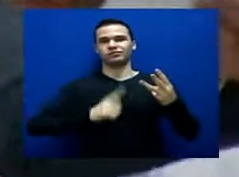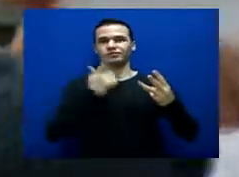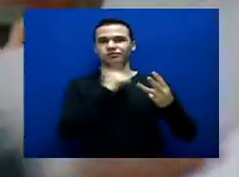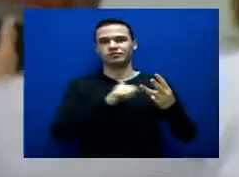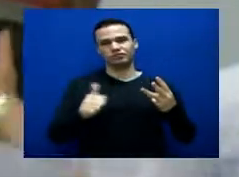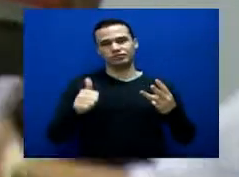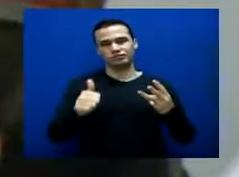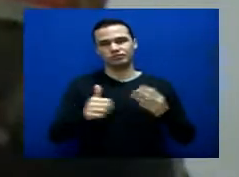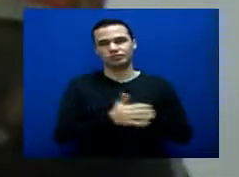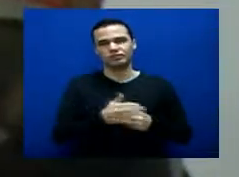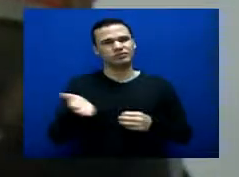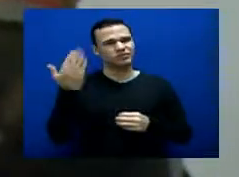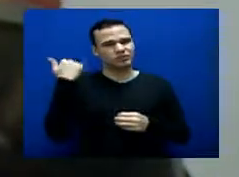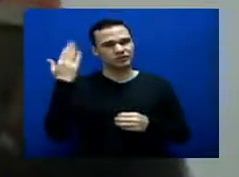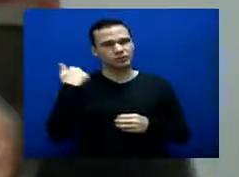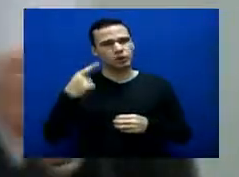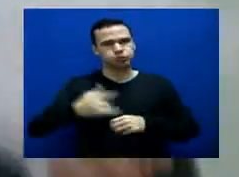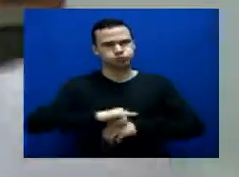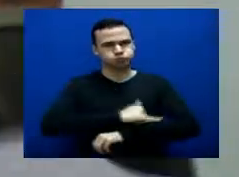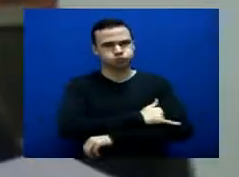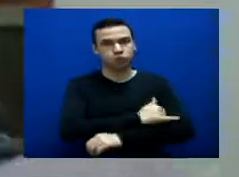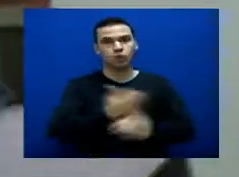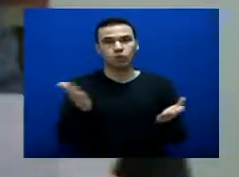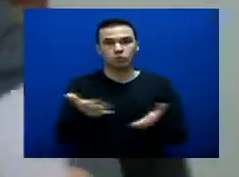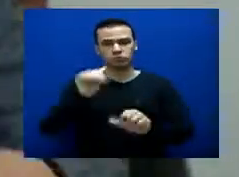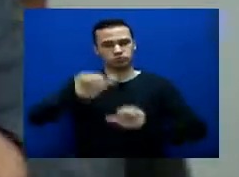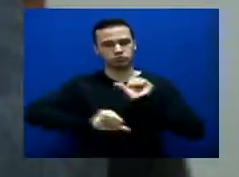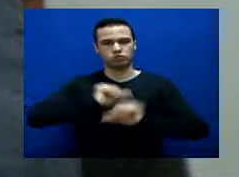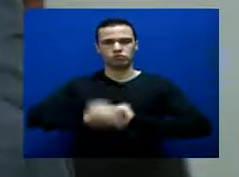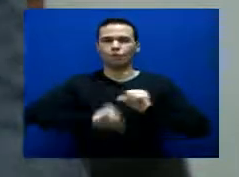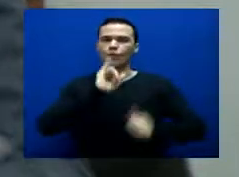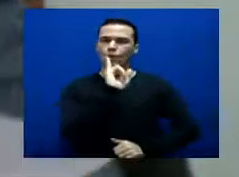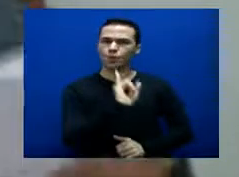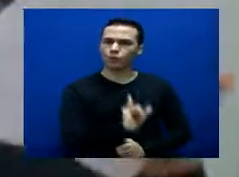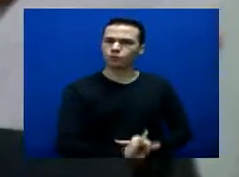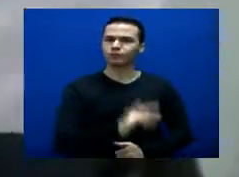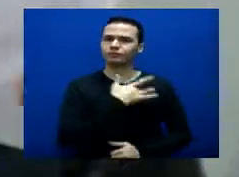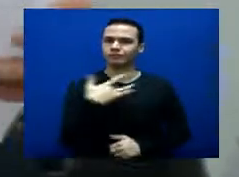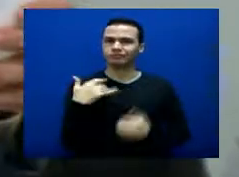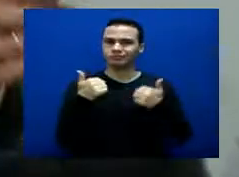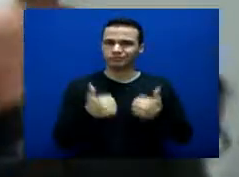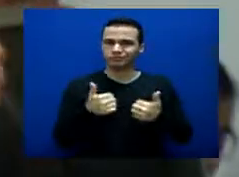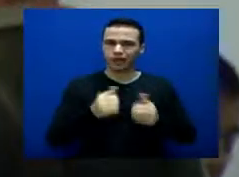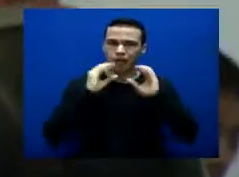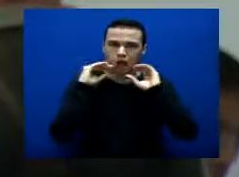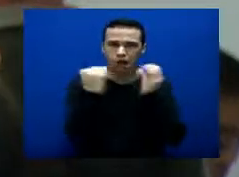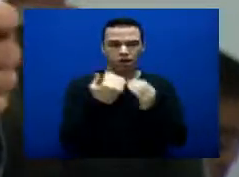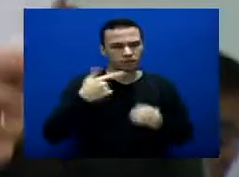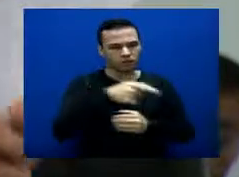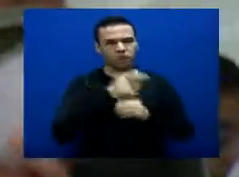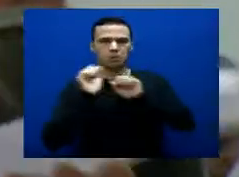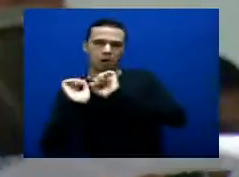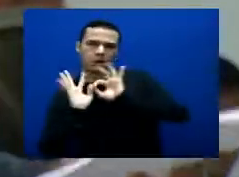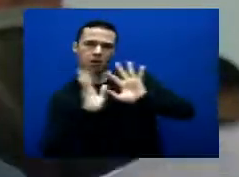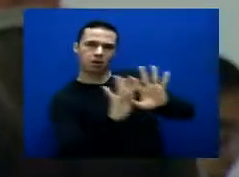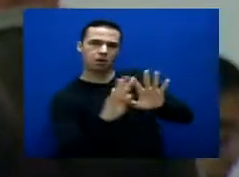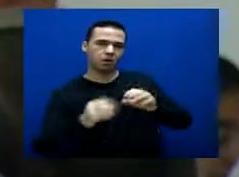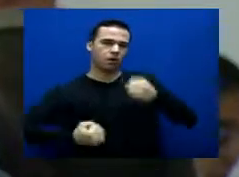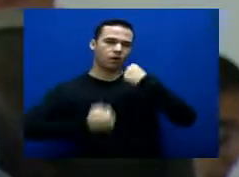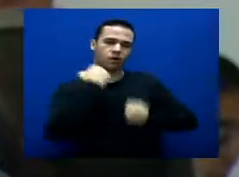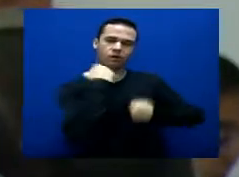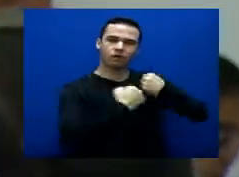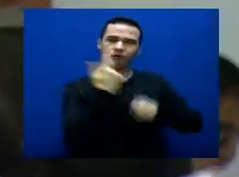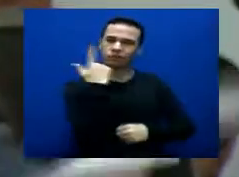Ele antes era até um pouco obeso, hoje em forma. E representando aqui a Câmara, conseguiu o terceiro lugar lá. E também não posso